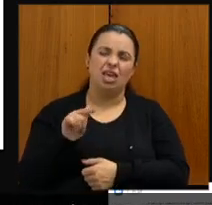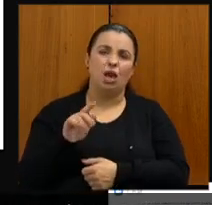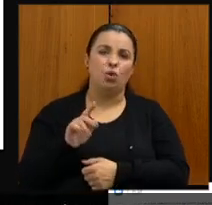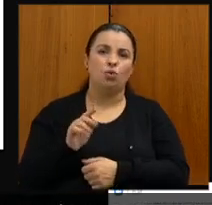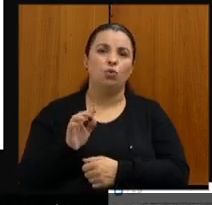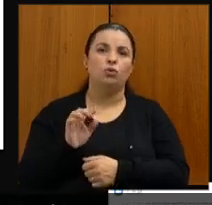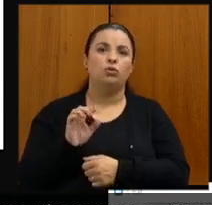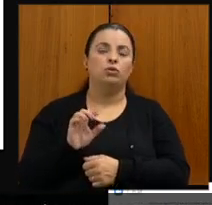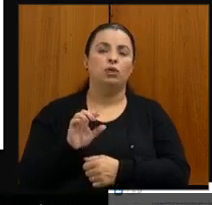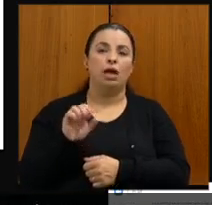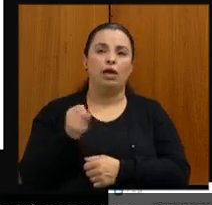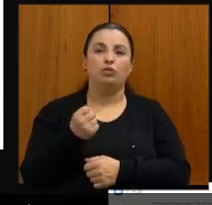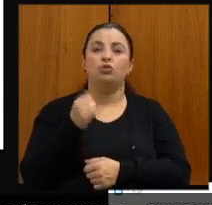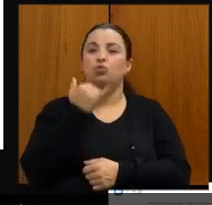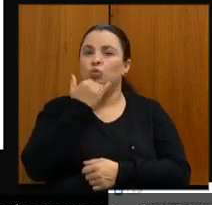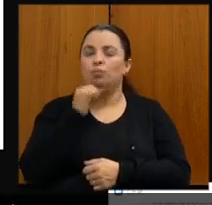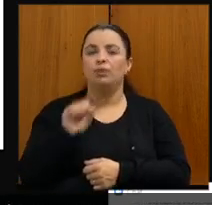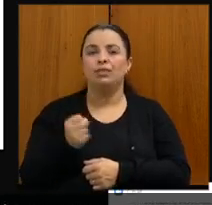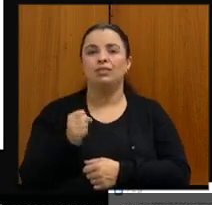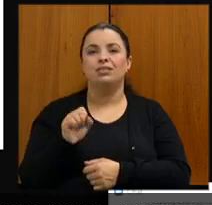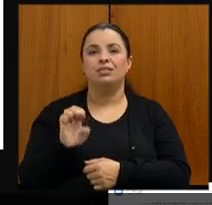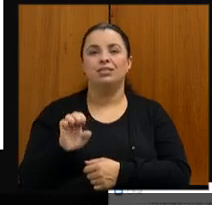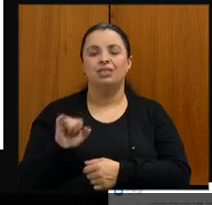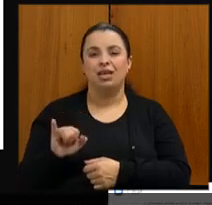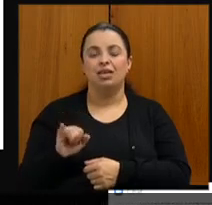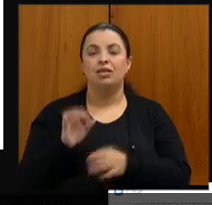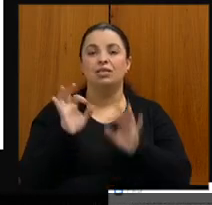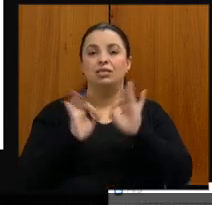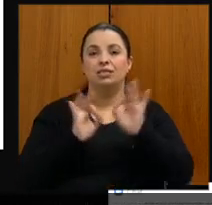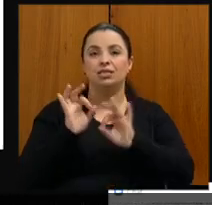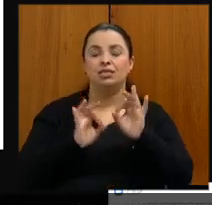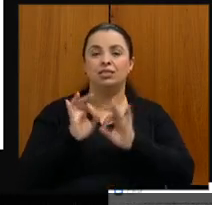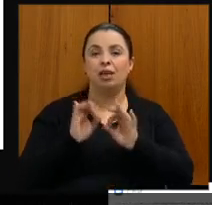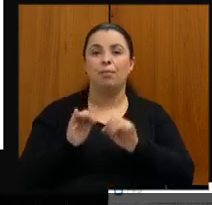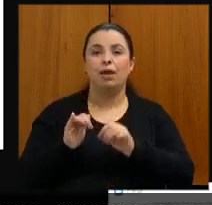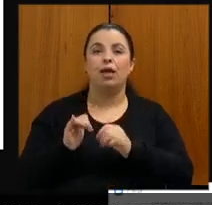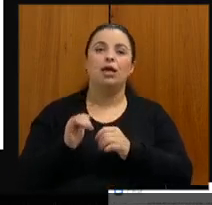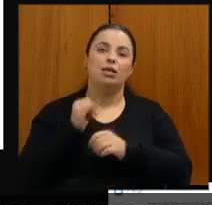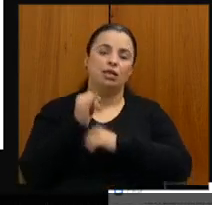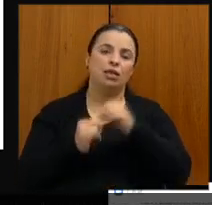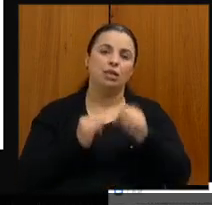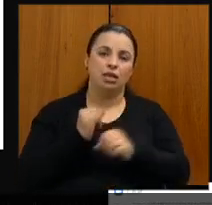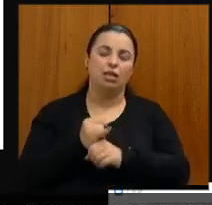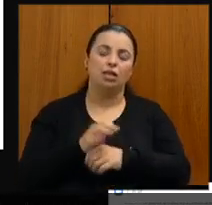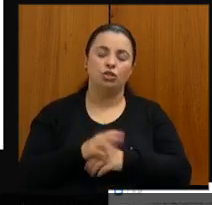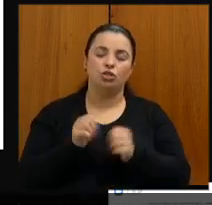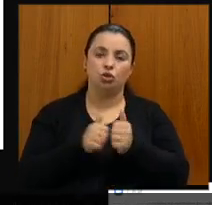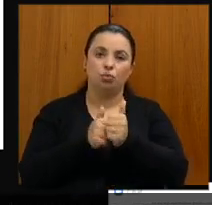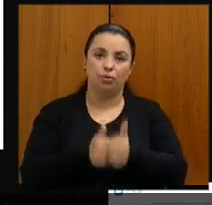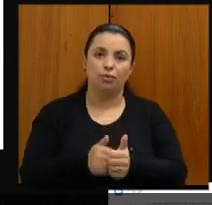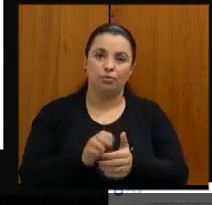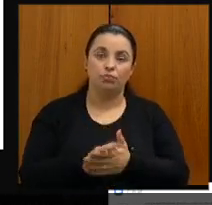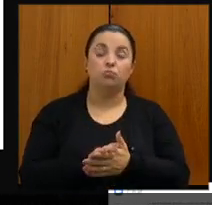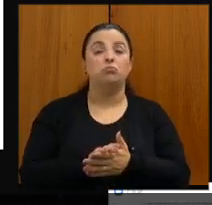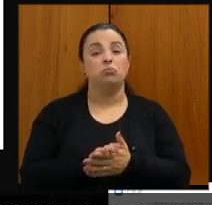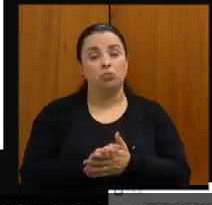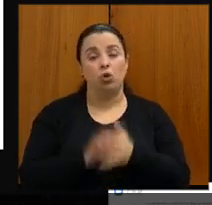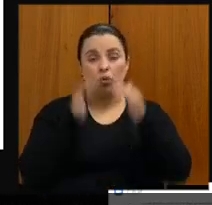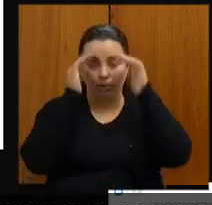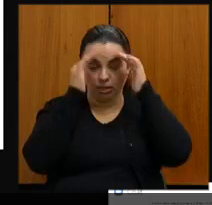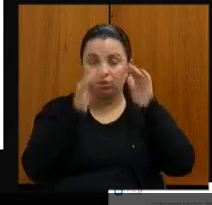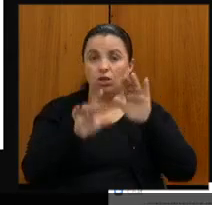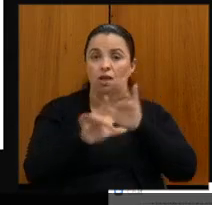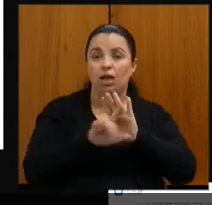tem no estado onde tudo é formalizado dentre outros recursos pedidos legais e de qualquer outra